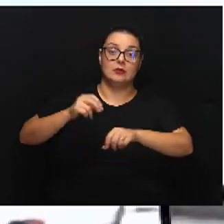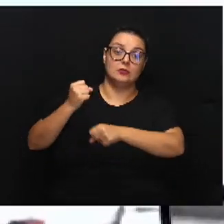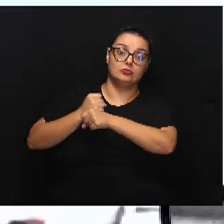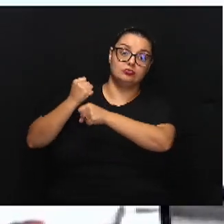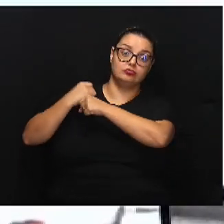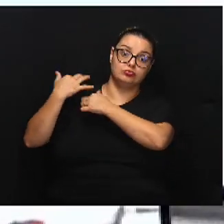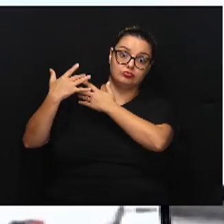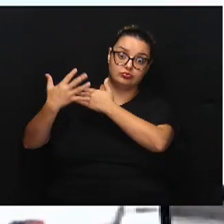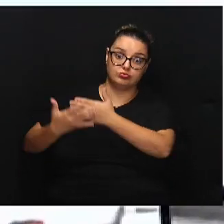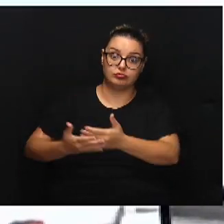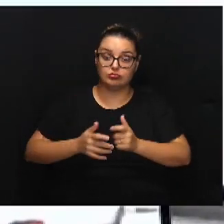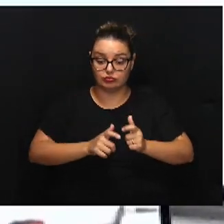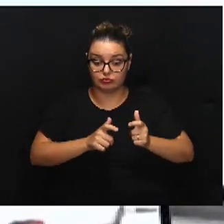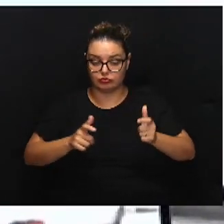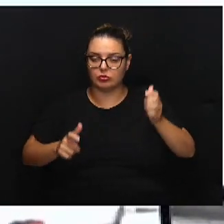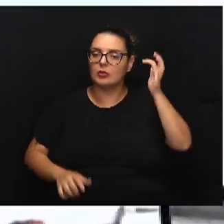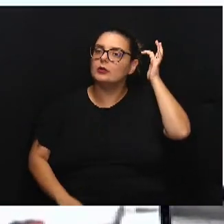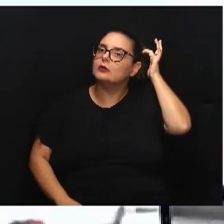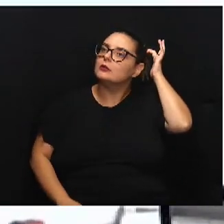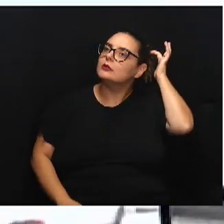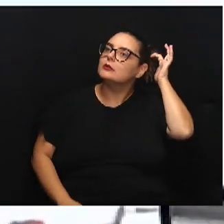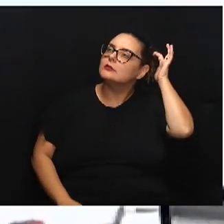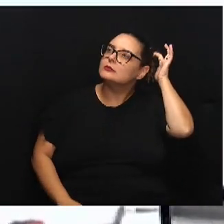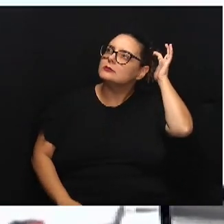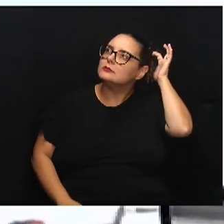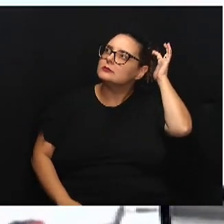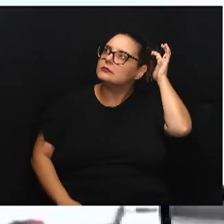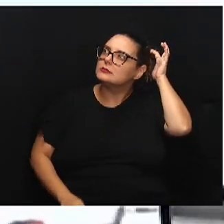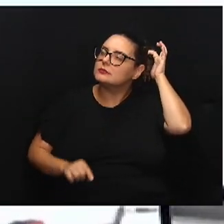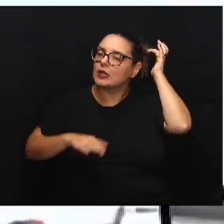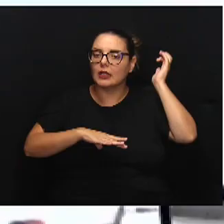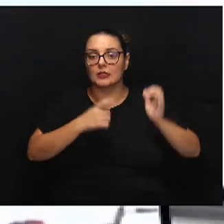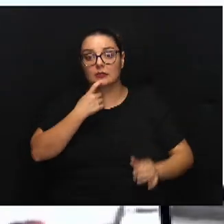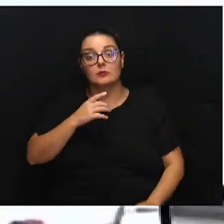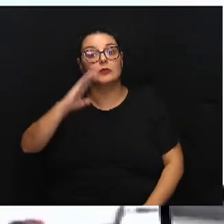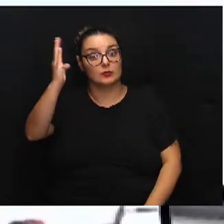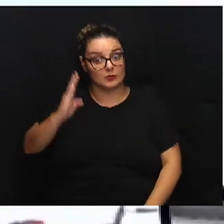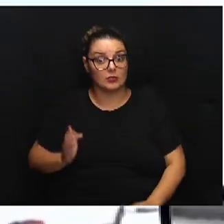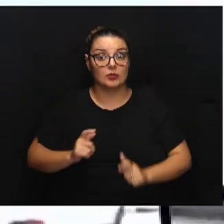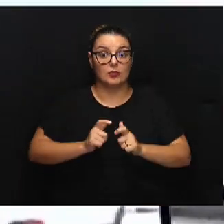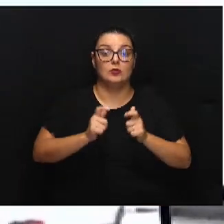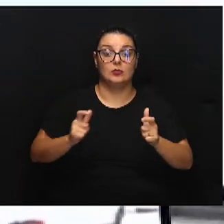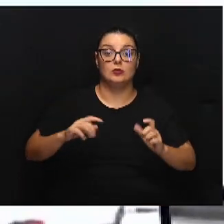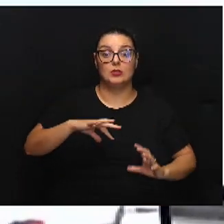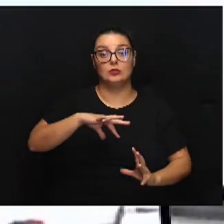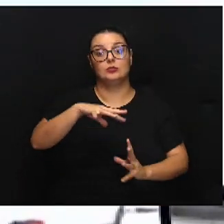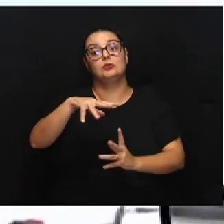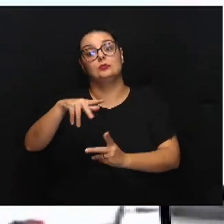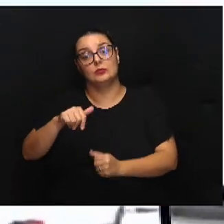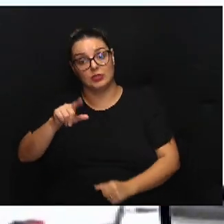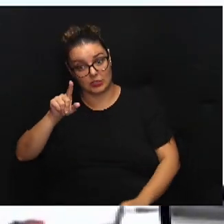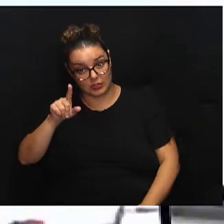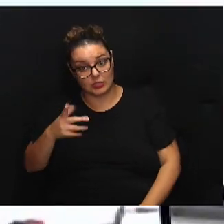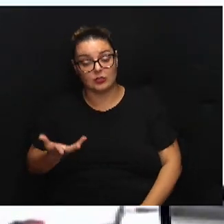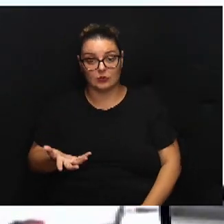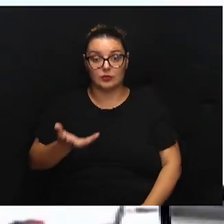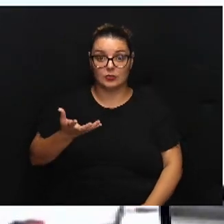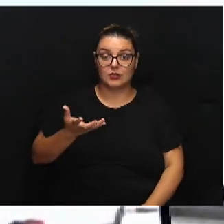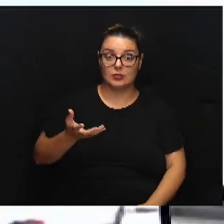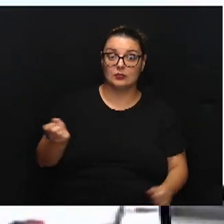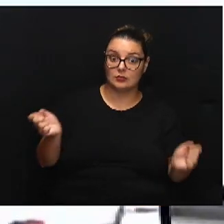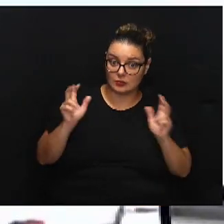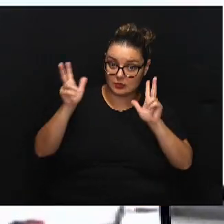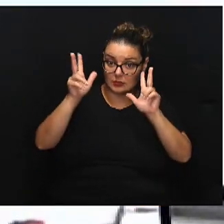está subindo em Campinas, está subindo no Brasil e está subindo no mundo, e é isso que eu queria também chamar